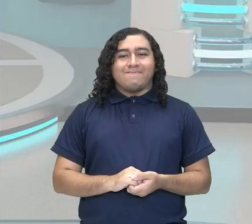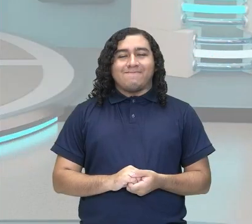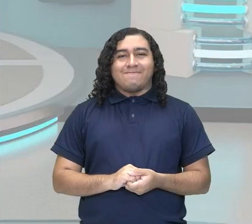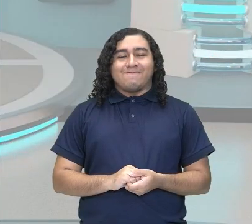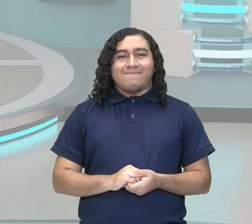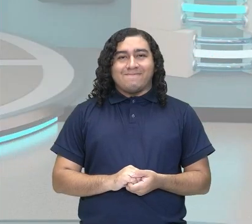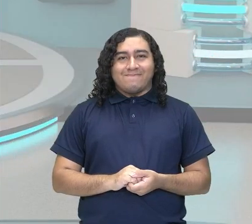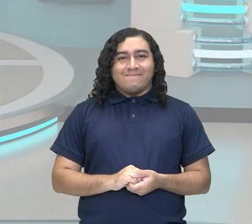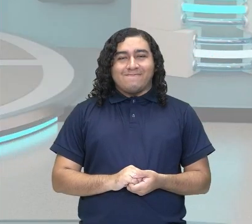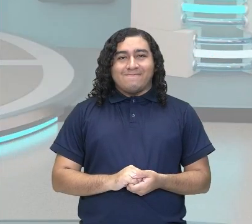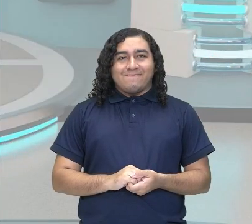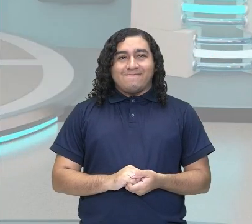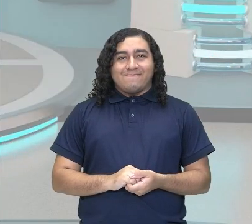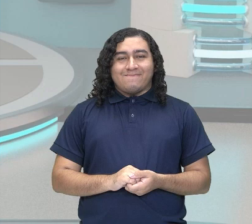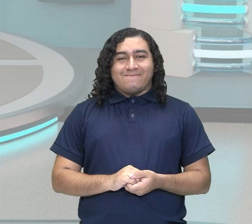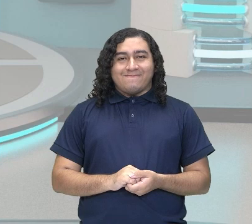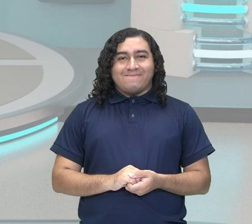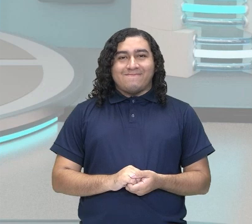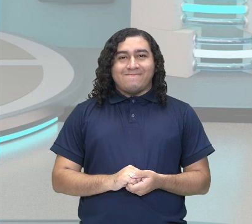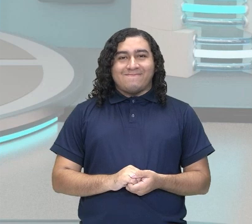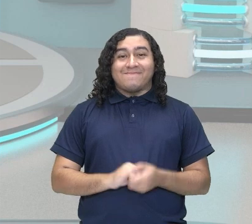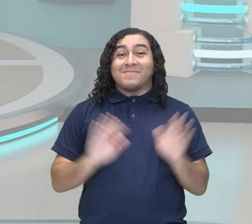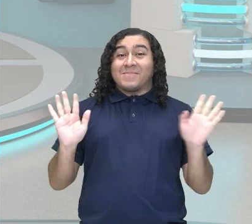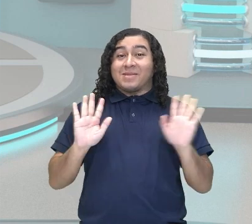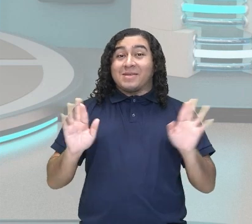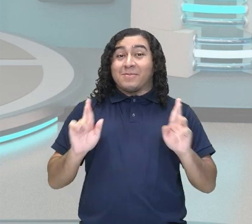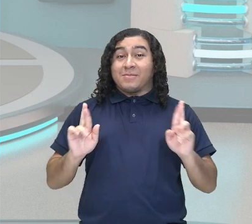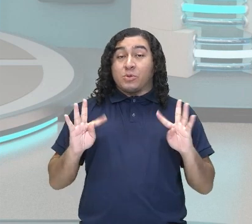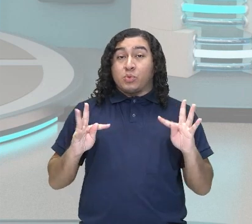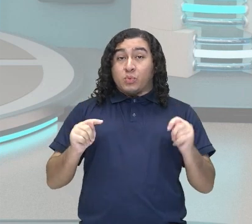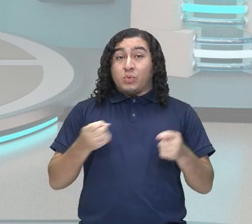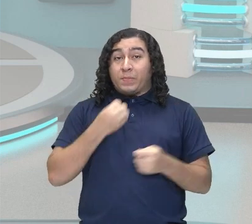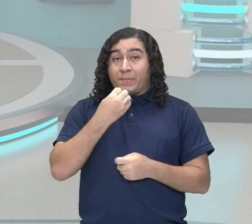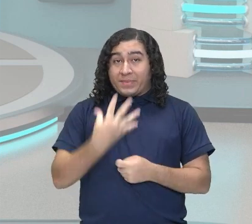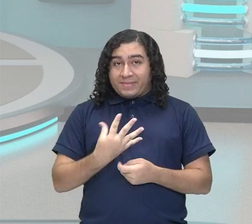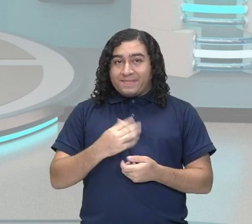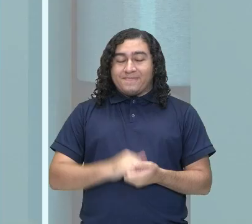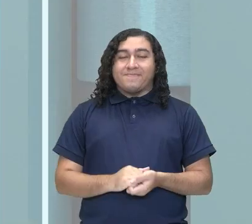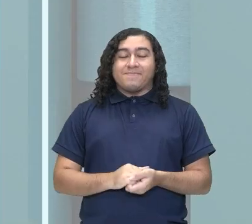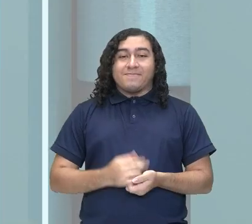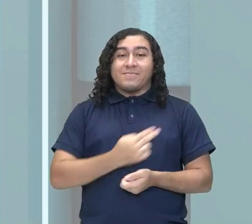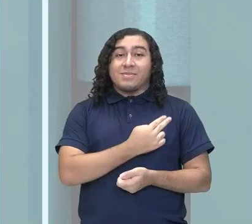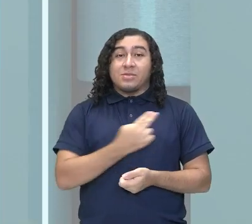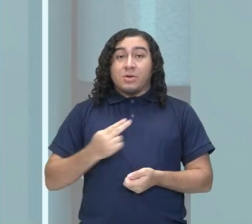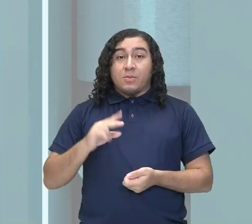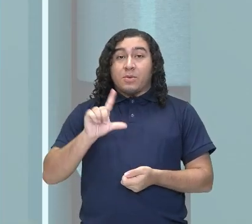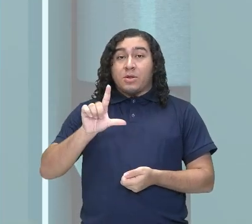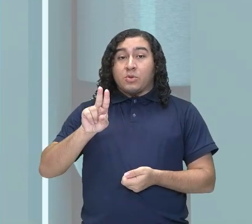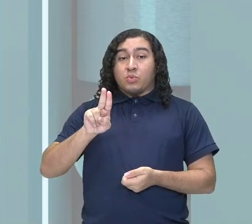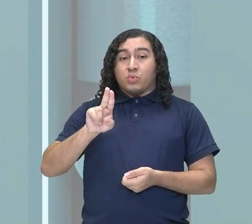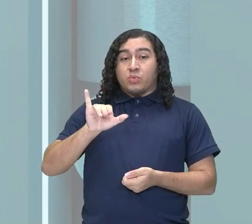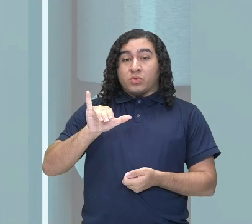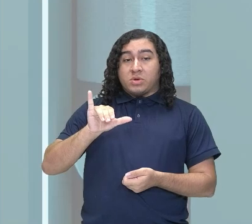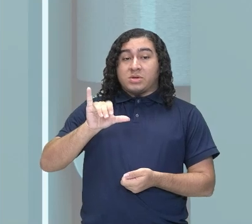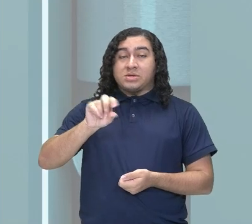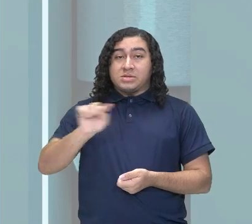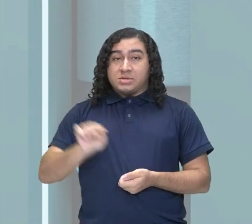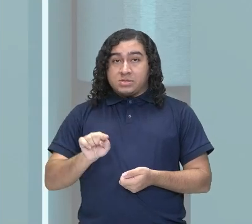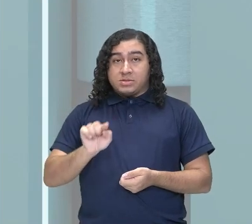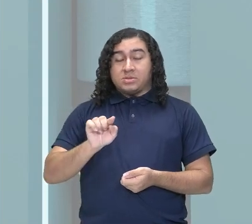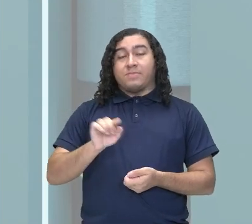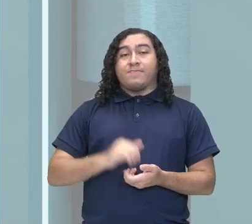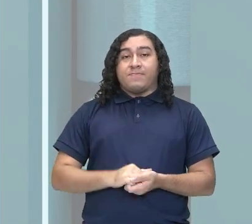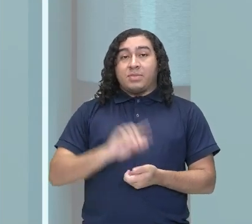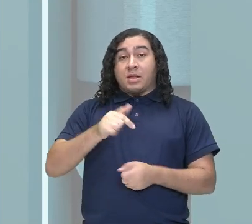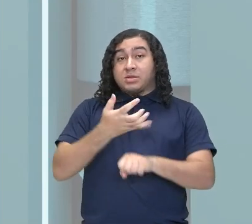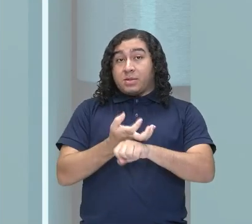Hello everybody! How are you doing? Espero que estejam muito bem. Eu sou o professor Luiz Bragança, do componente de língua